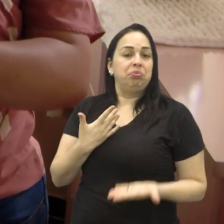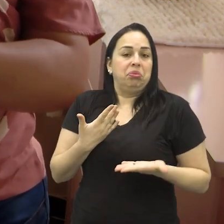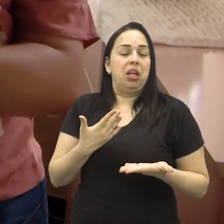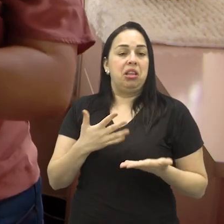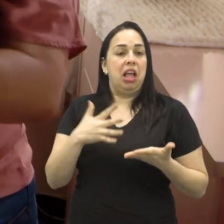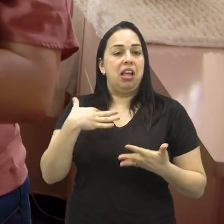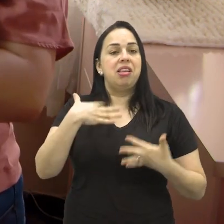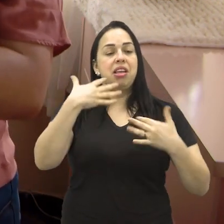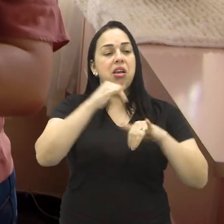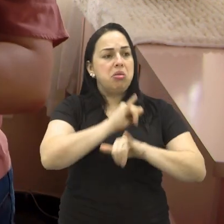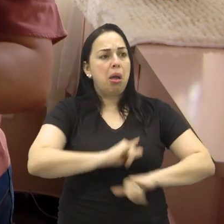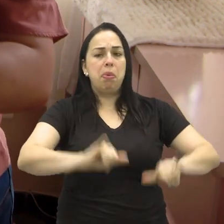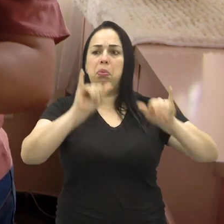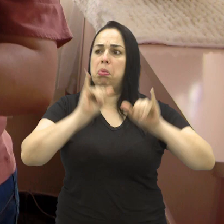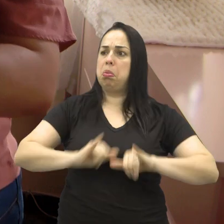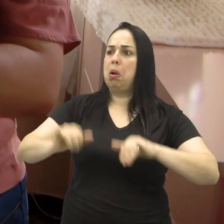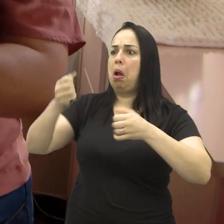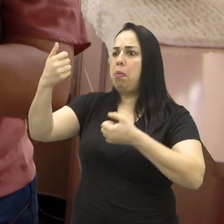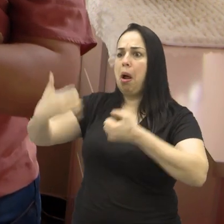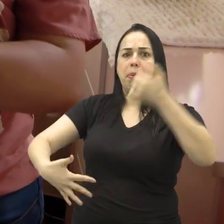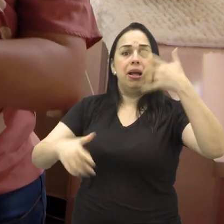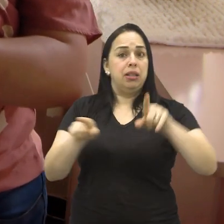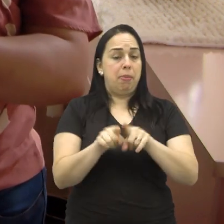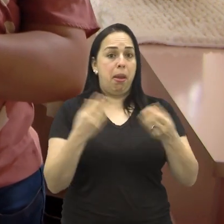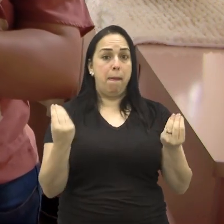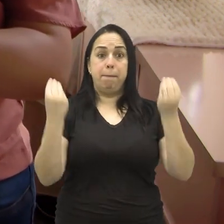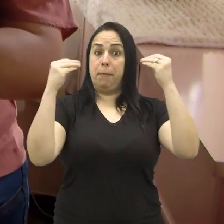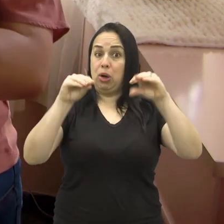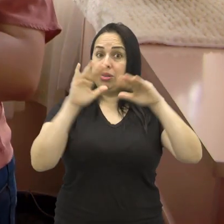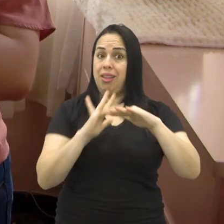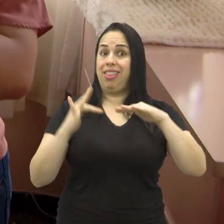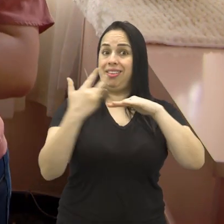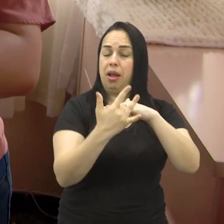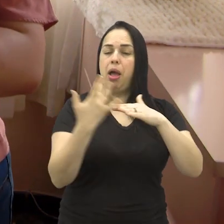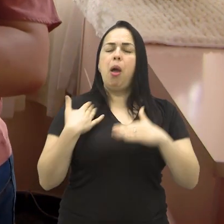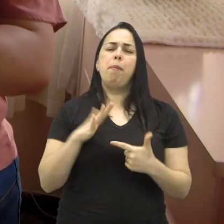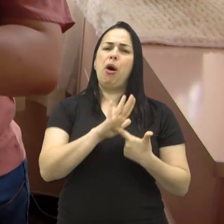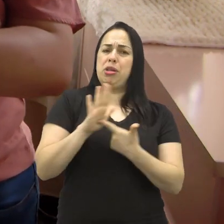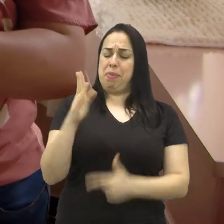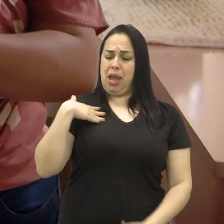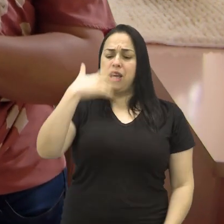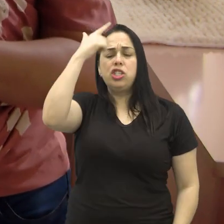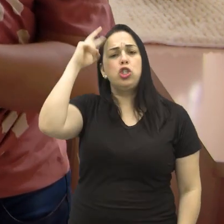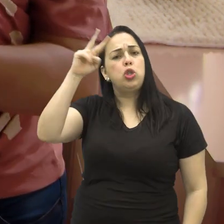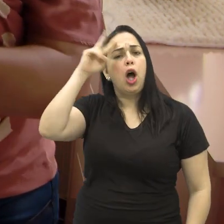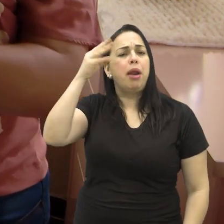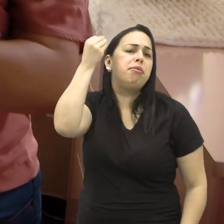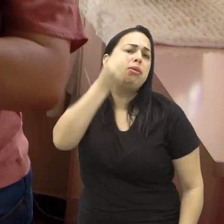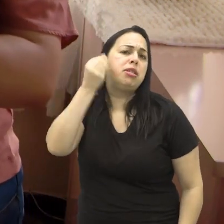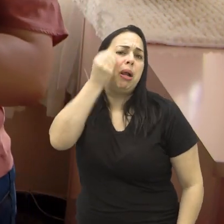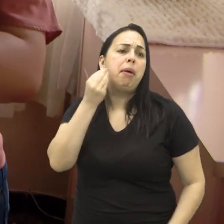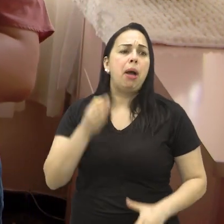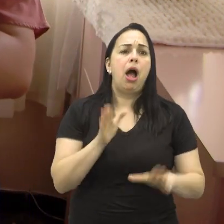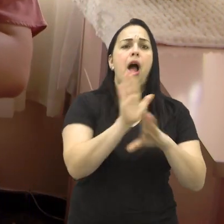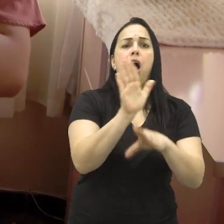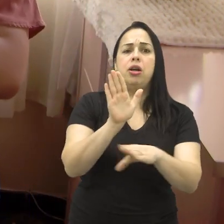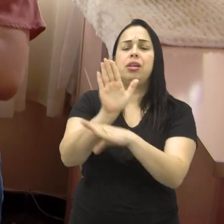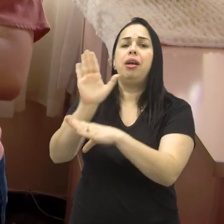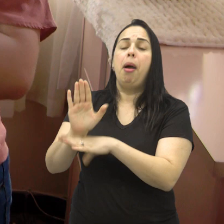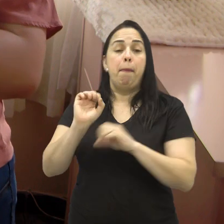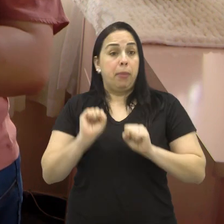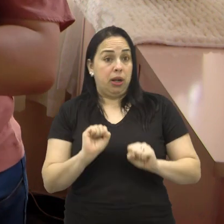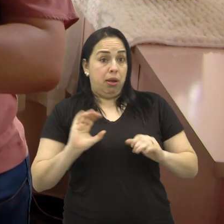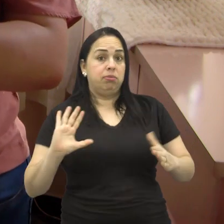mãe de prematura, né, faço questão de falar sobre isso, eu até divulgo nas minhas redes sociais, mostro a minha história para que realmente isso